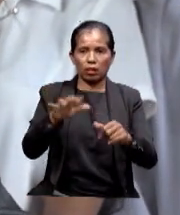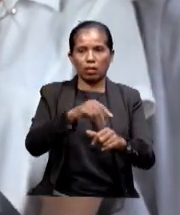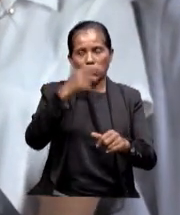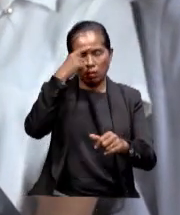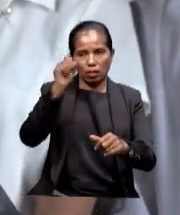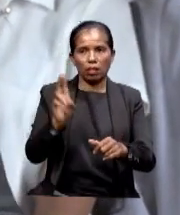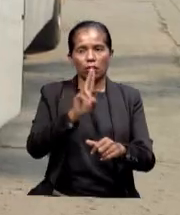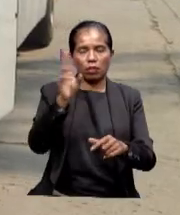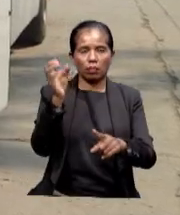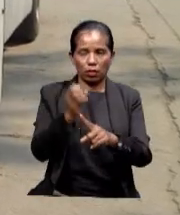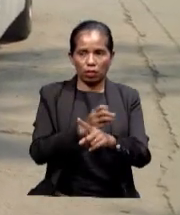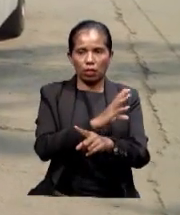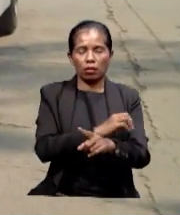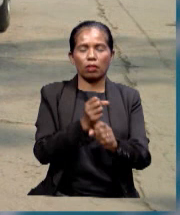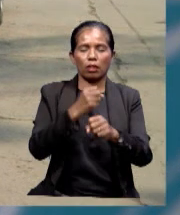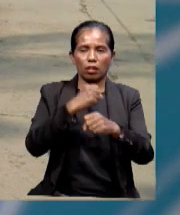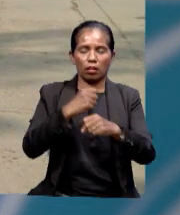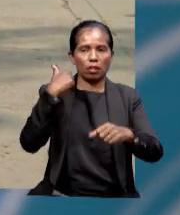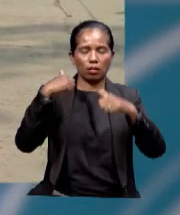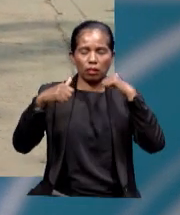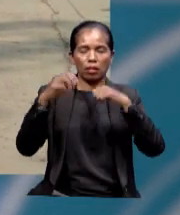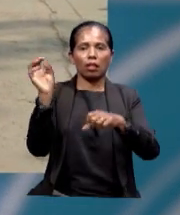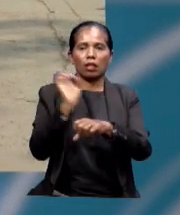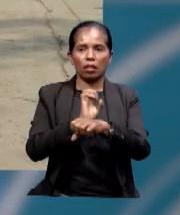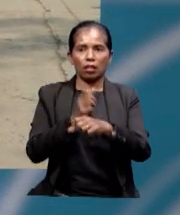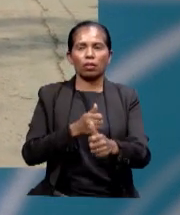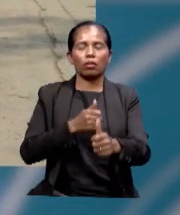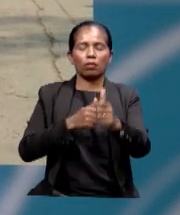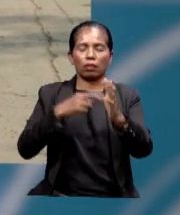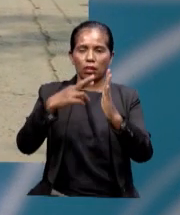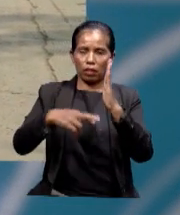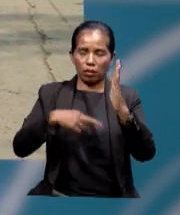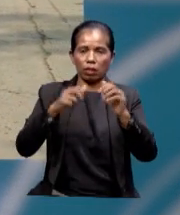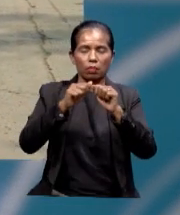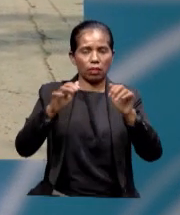que usar a oportunidade de rodar a atividade e economia do requisito